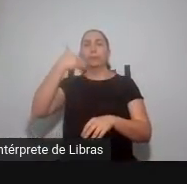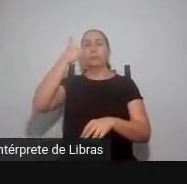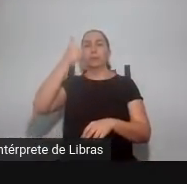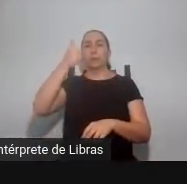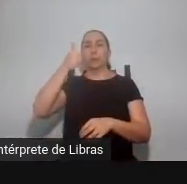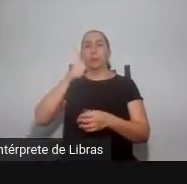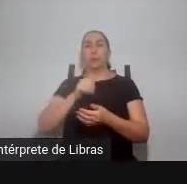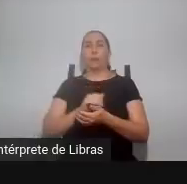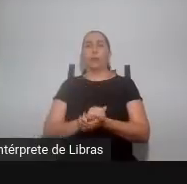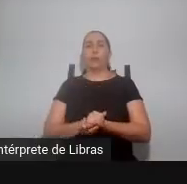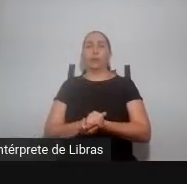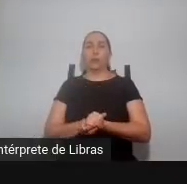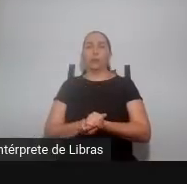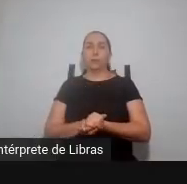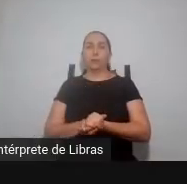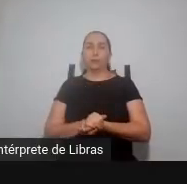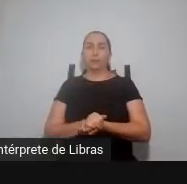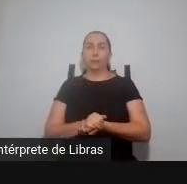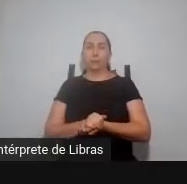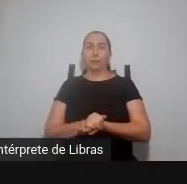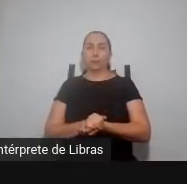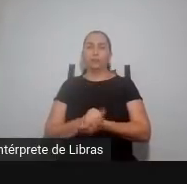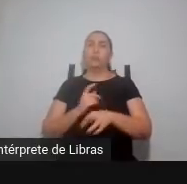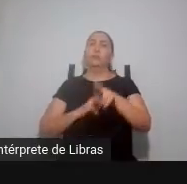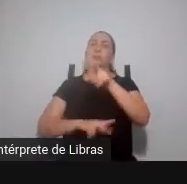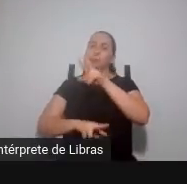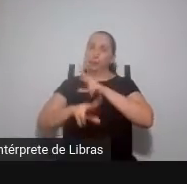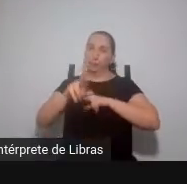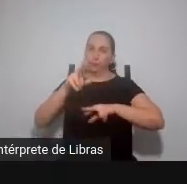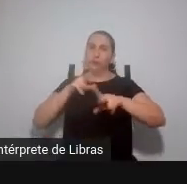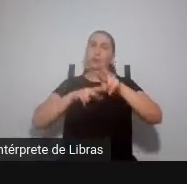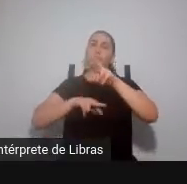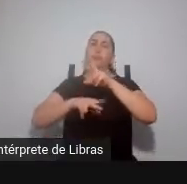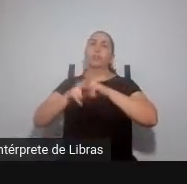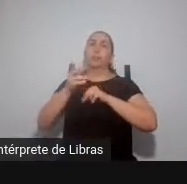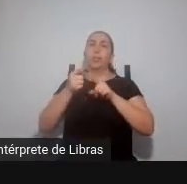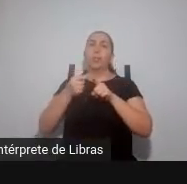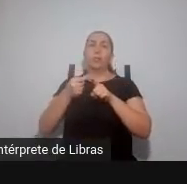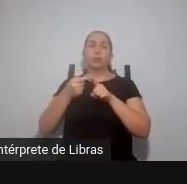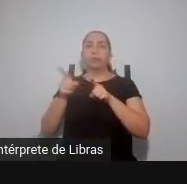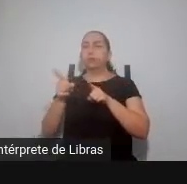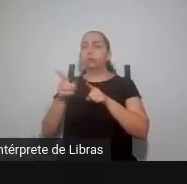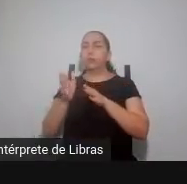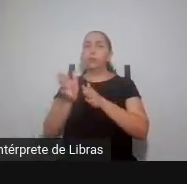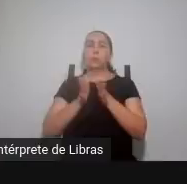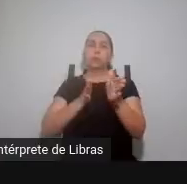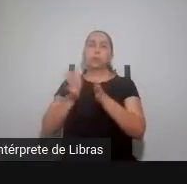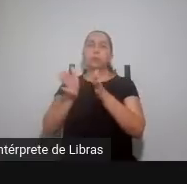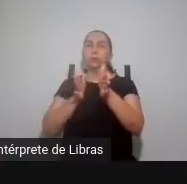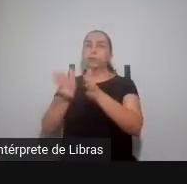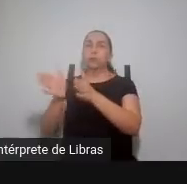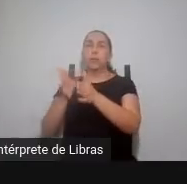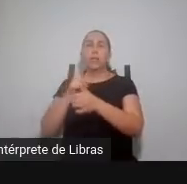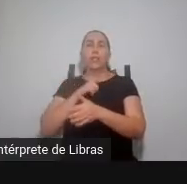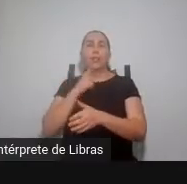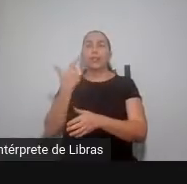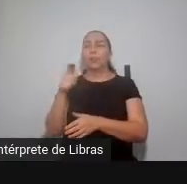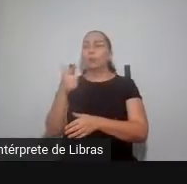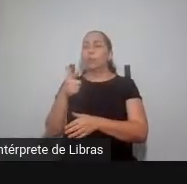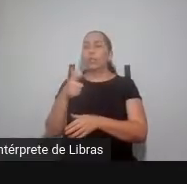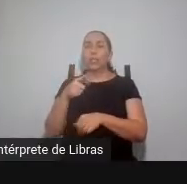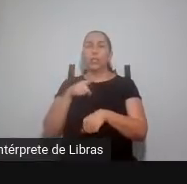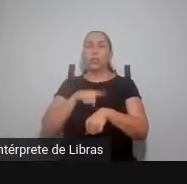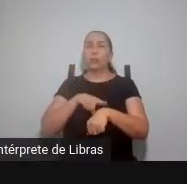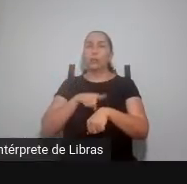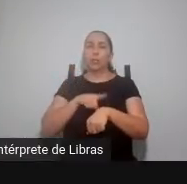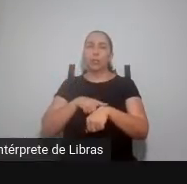São aprendizados em diferentes direções Com e não certeza. tendo tempo para uma e a outra, é tudo